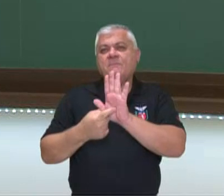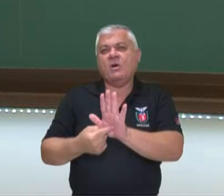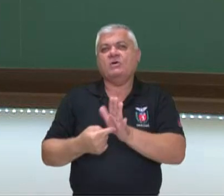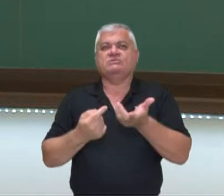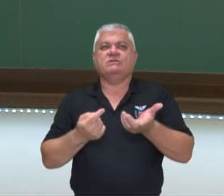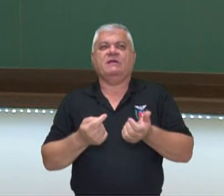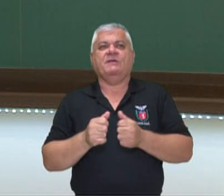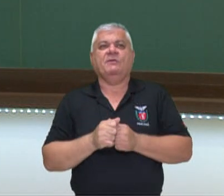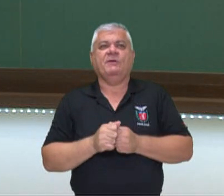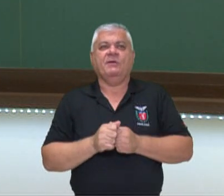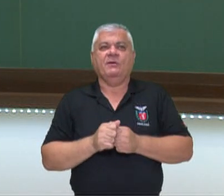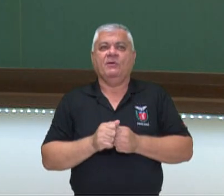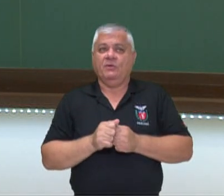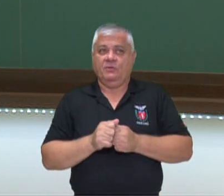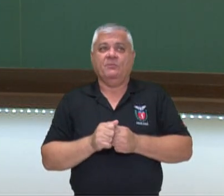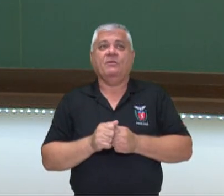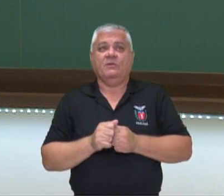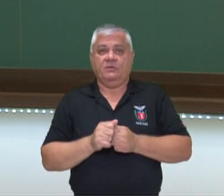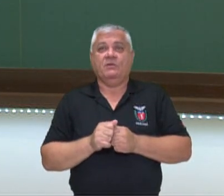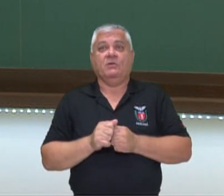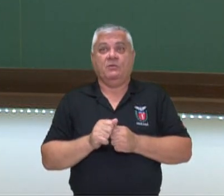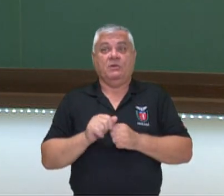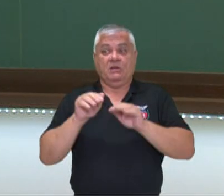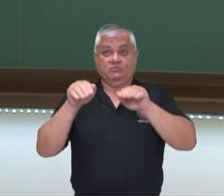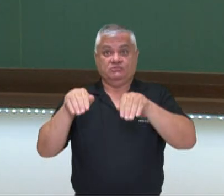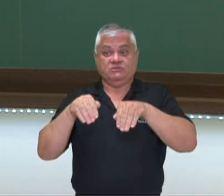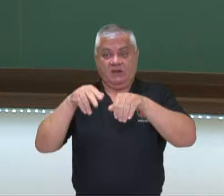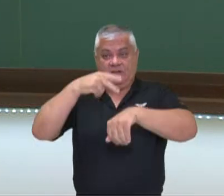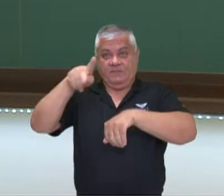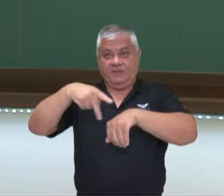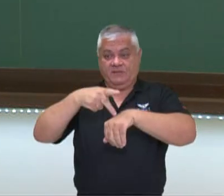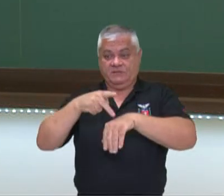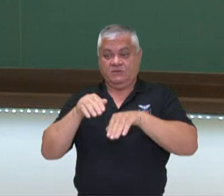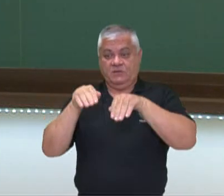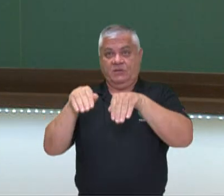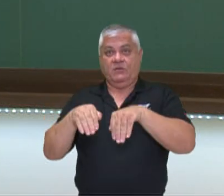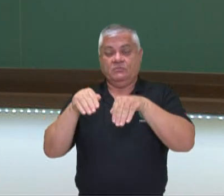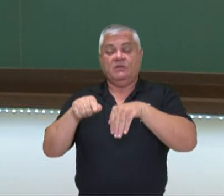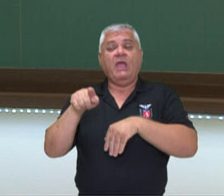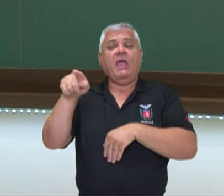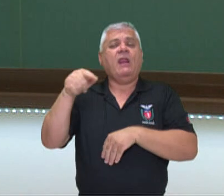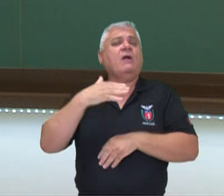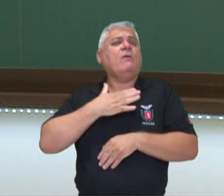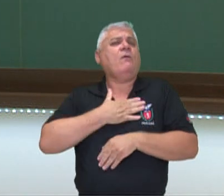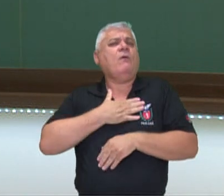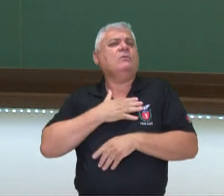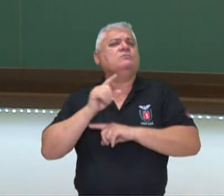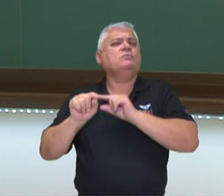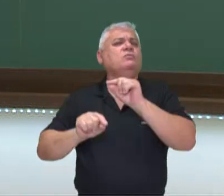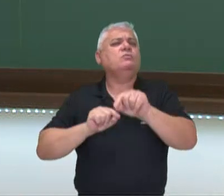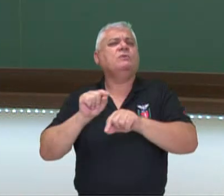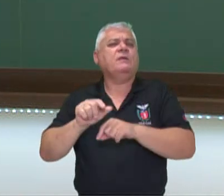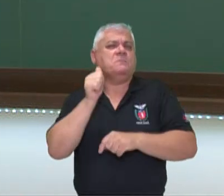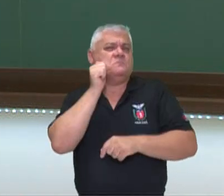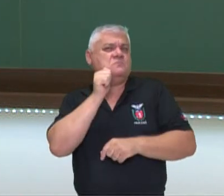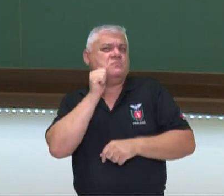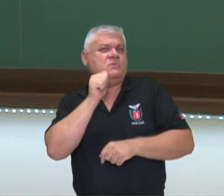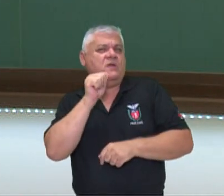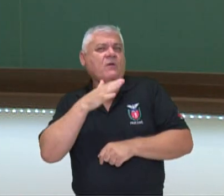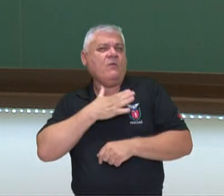cidade chamada Woolloomooloo, na Austrália, e nós vamos mostrar o que ela gosta ou o que ela não gosta,